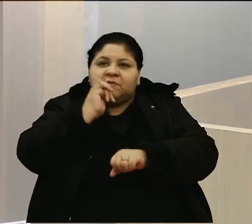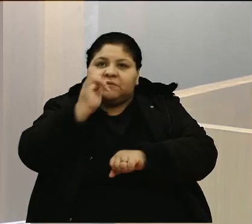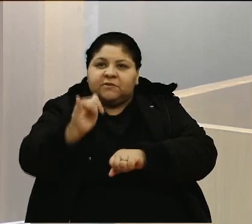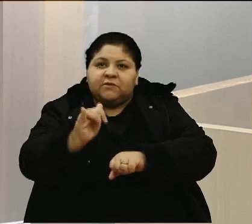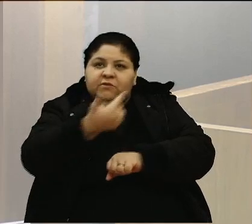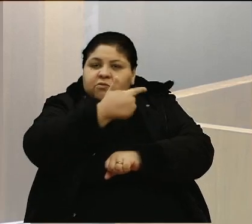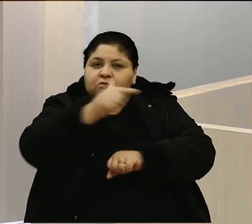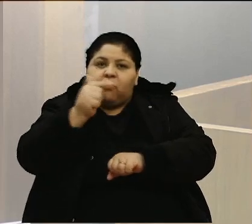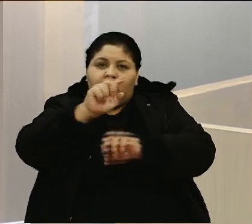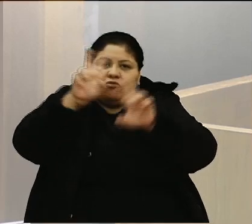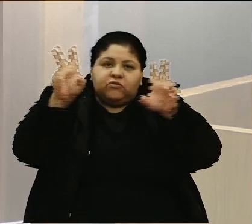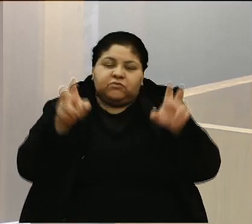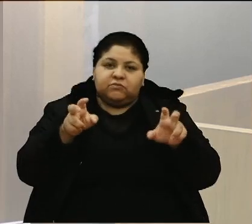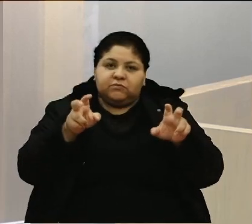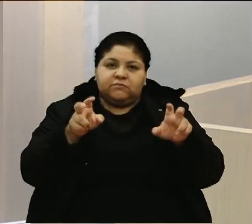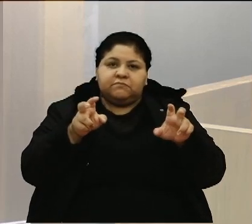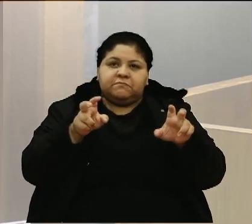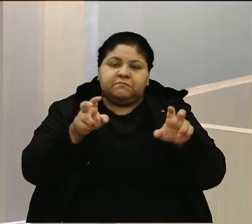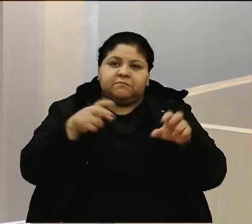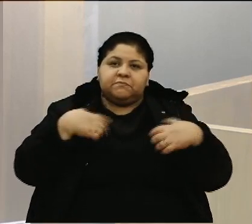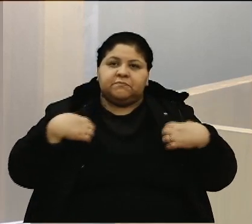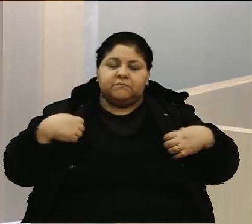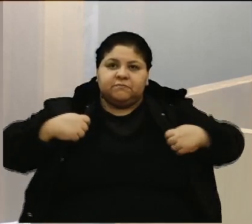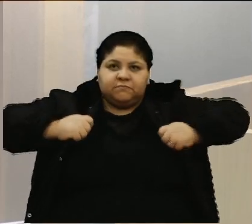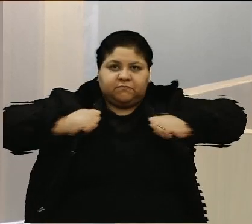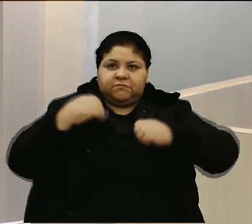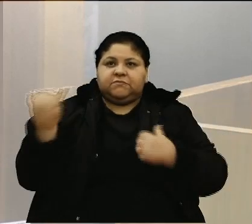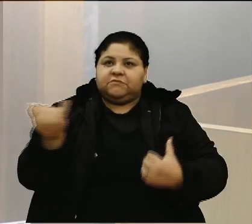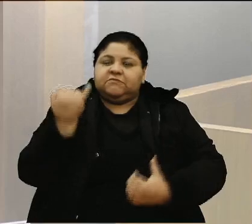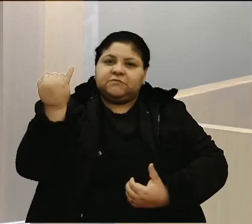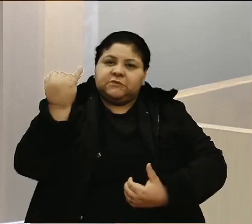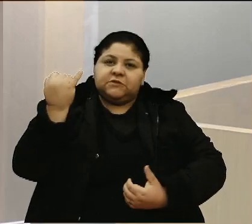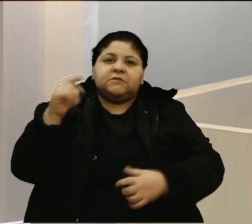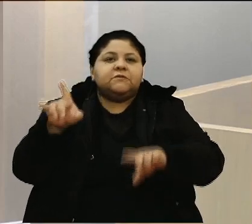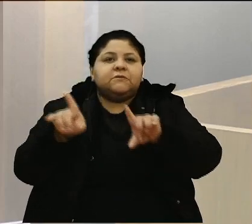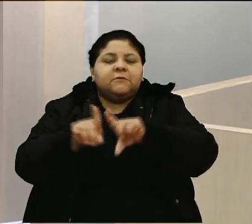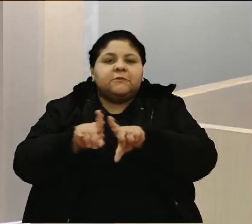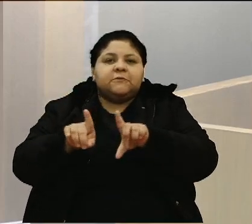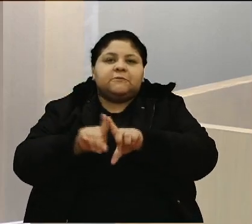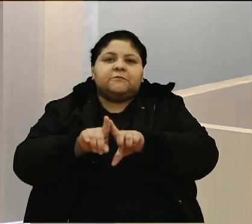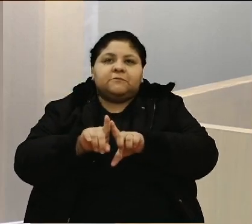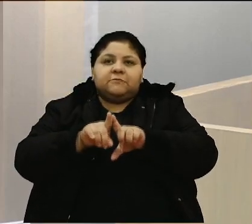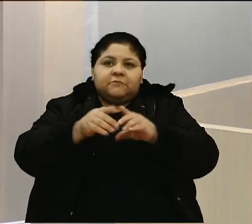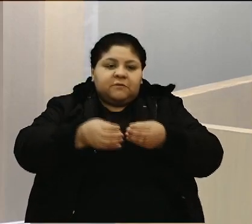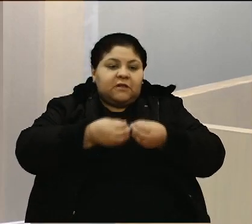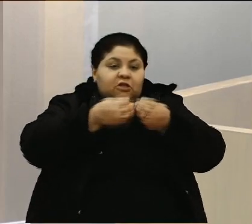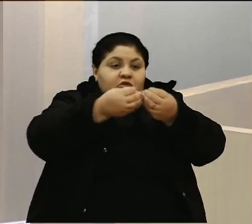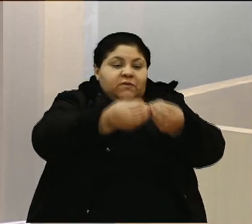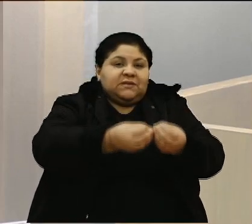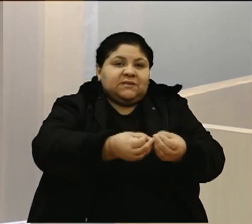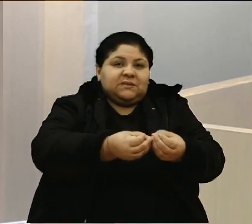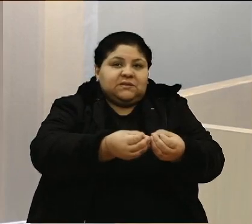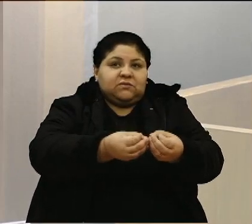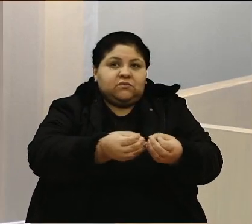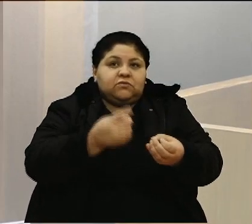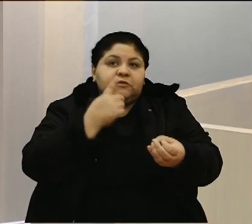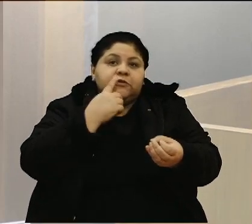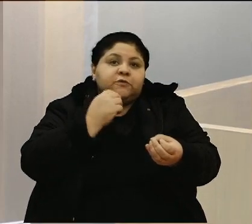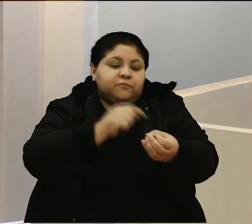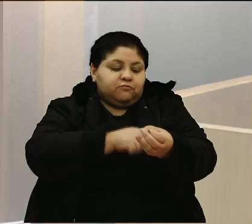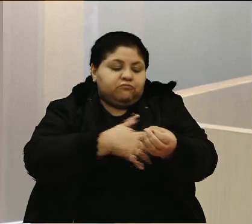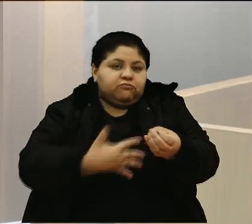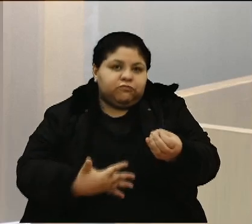tema, um tema importante também, que era sobre a doação de sangue. E